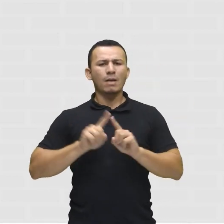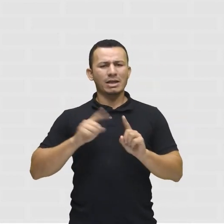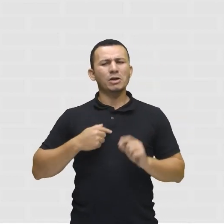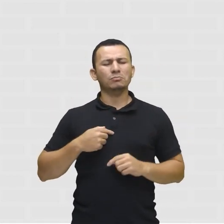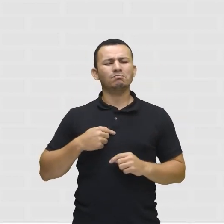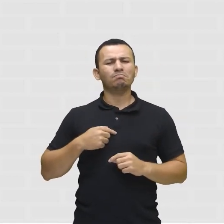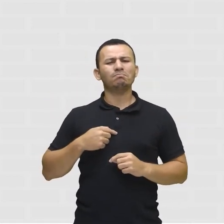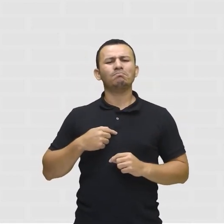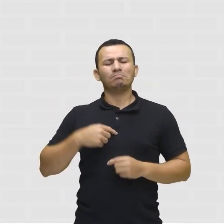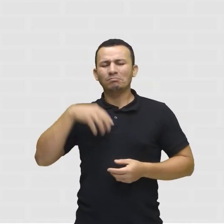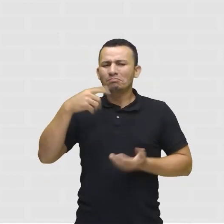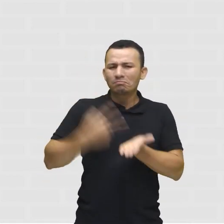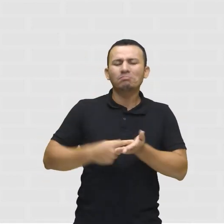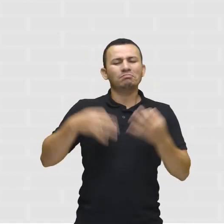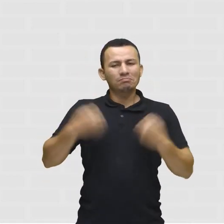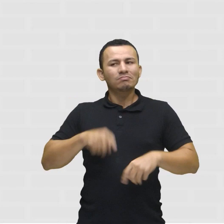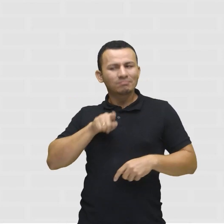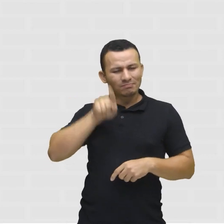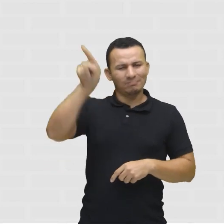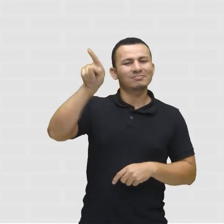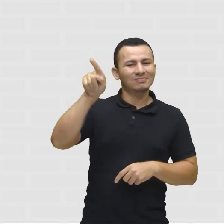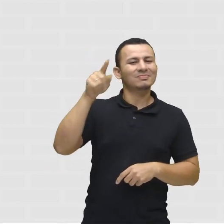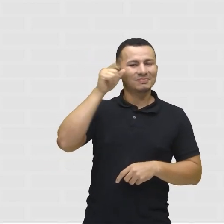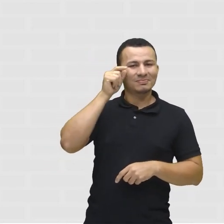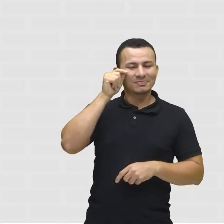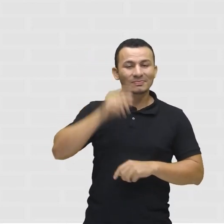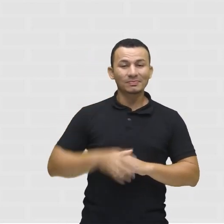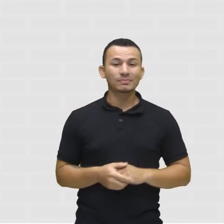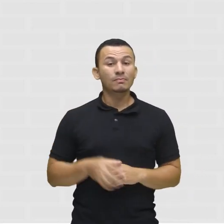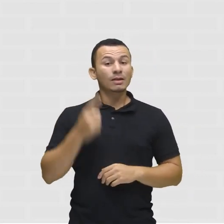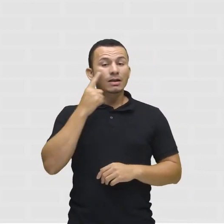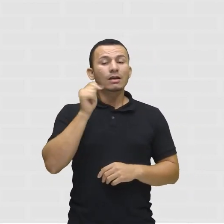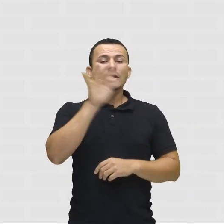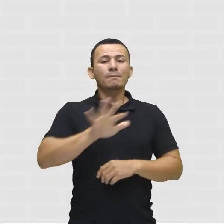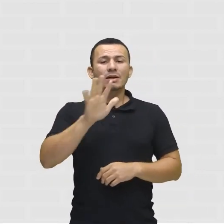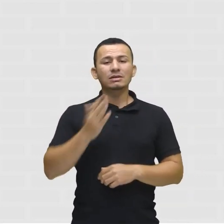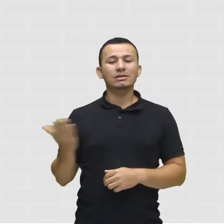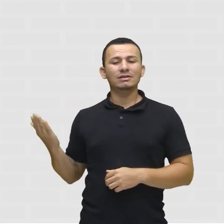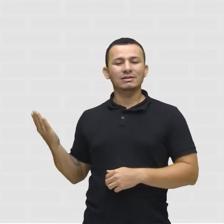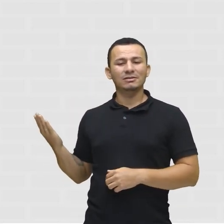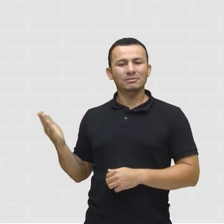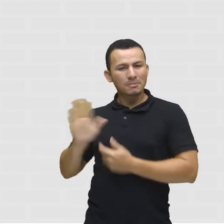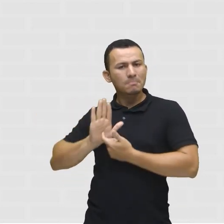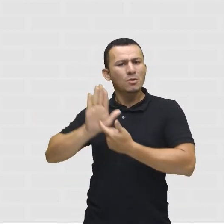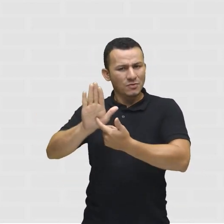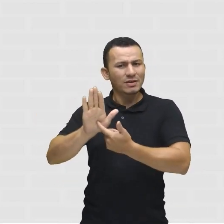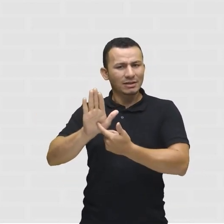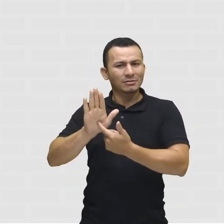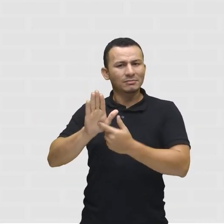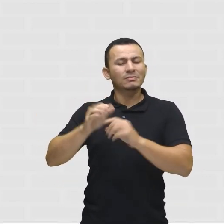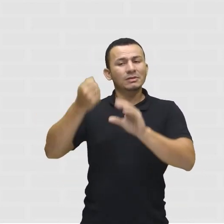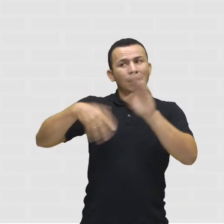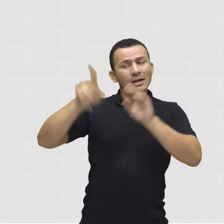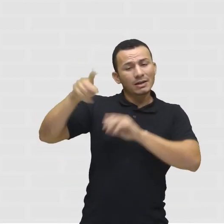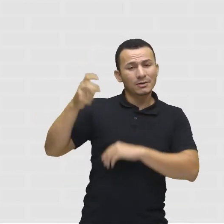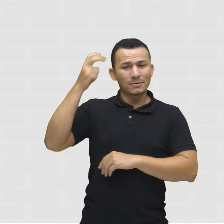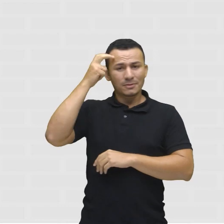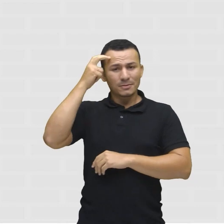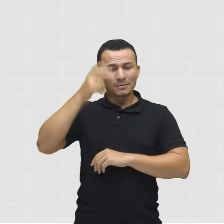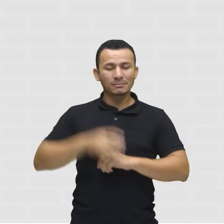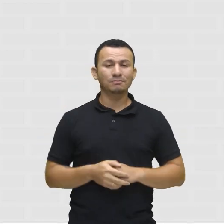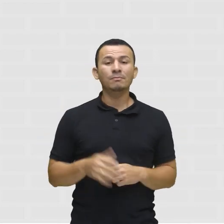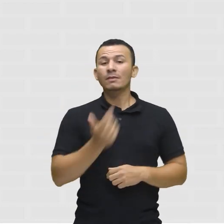que eu tenho ainda, tá? Então, aí nós temos uma imagem representando isso, tá? Então, nós temos uma